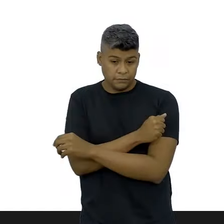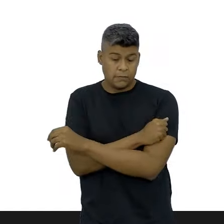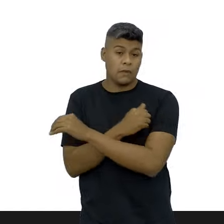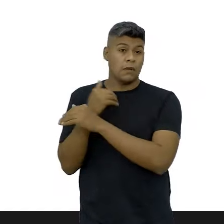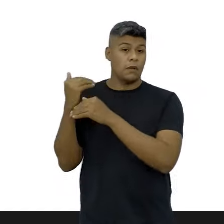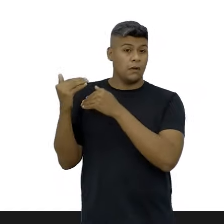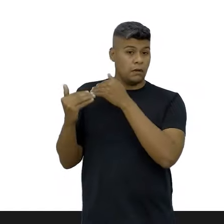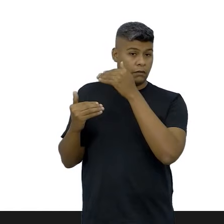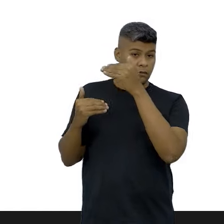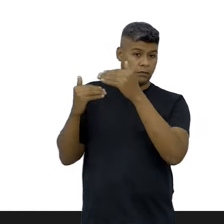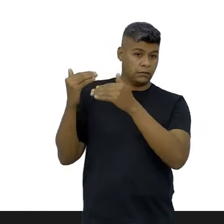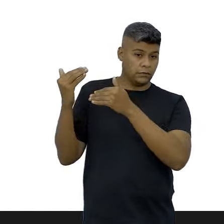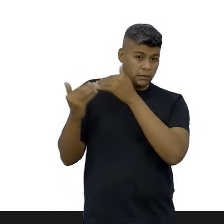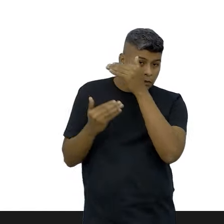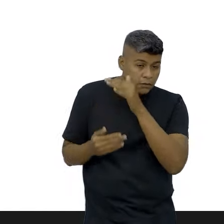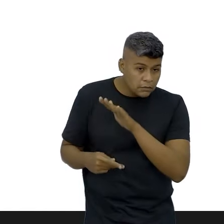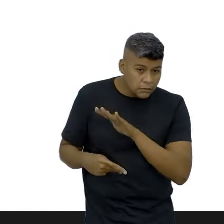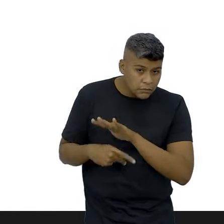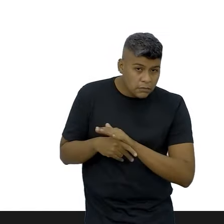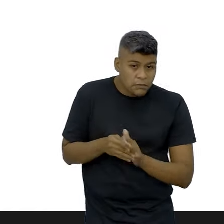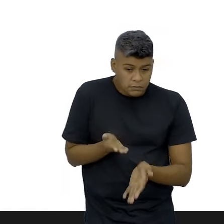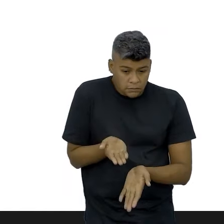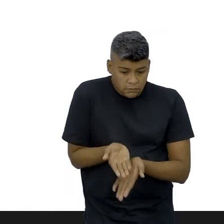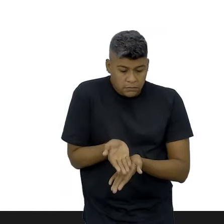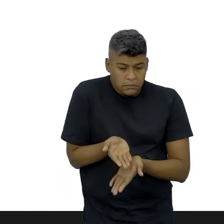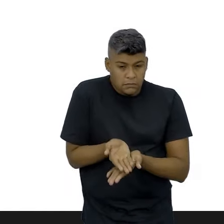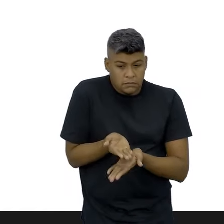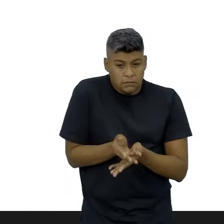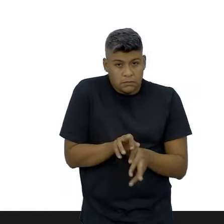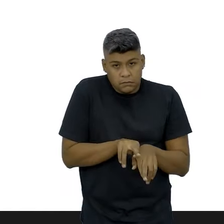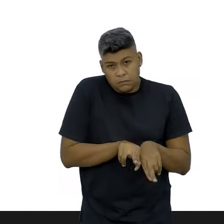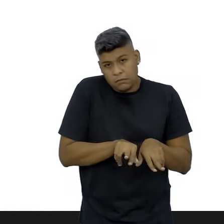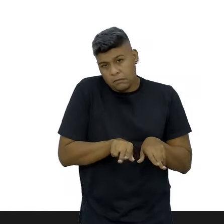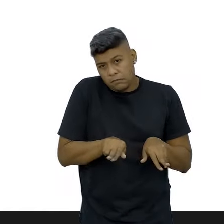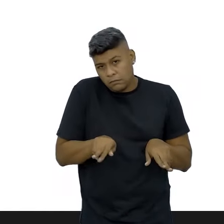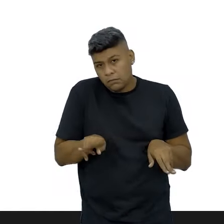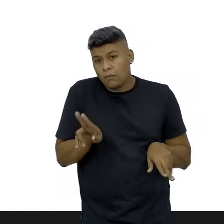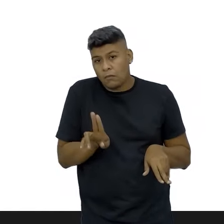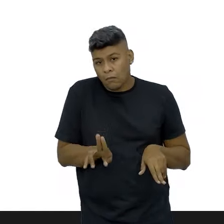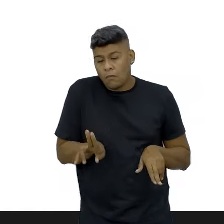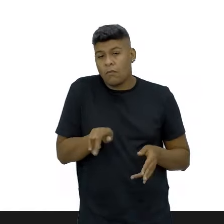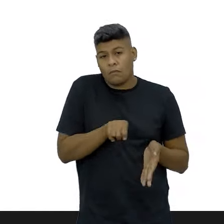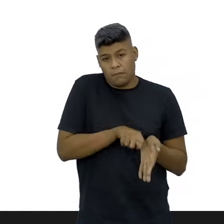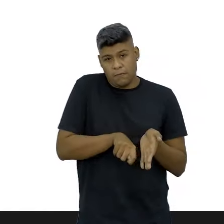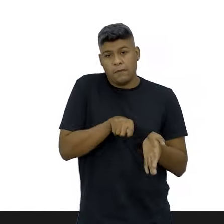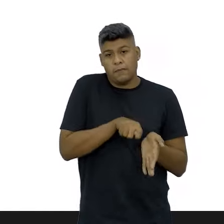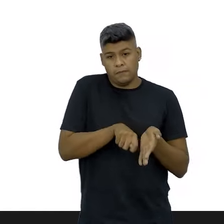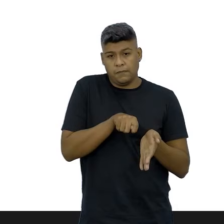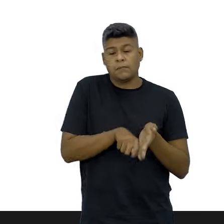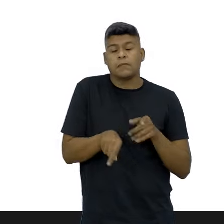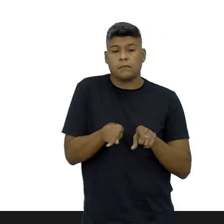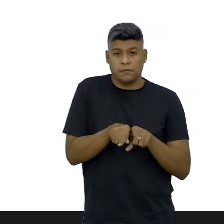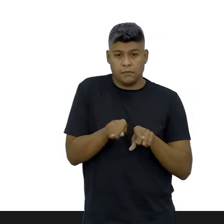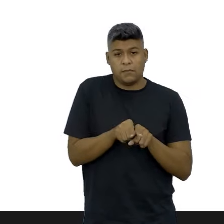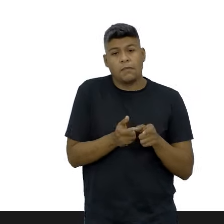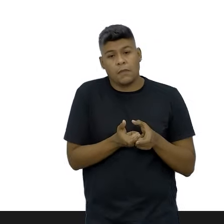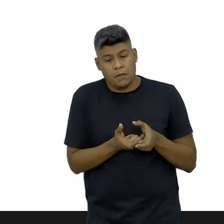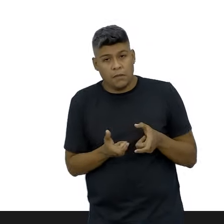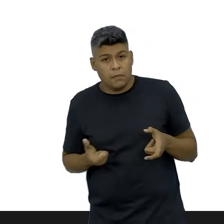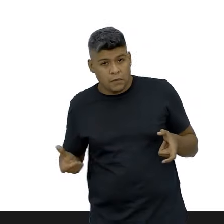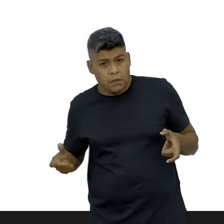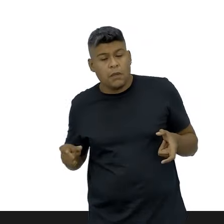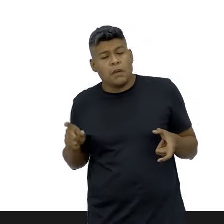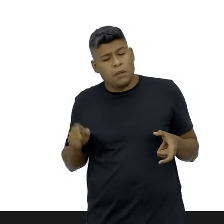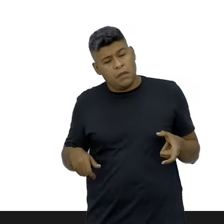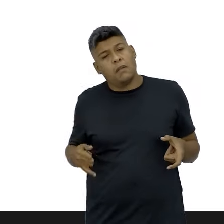avança no processo de escolarização, as demandas de uso da escrita também se ampliam. E é